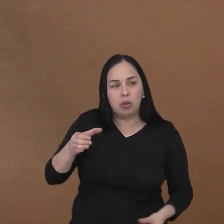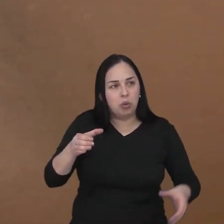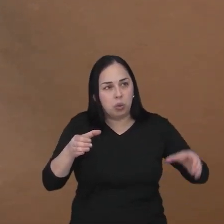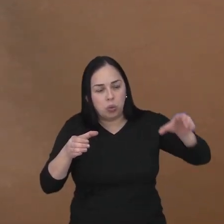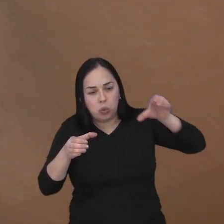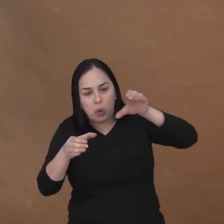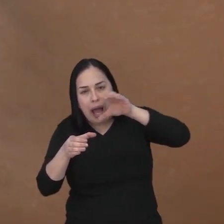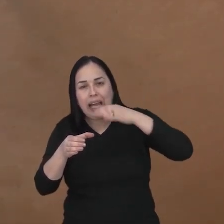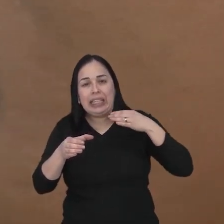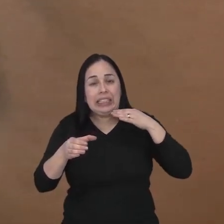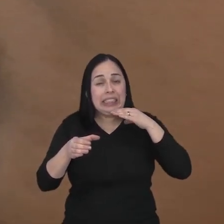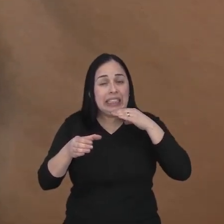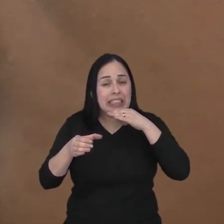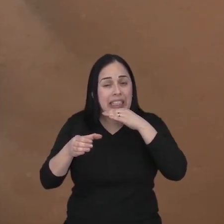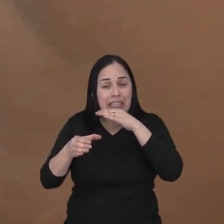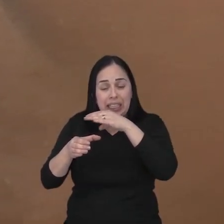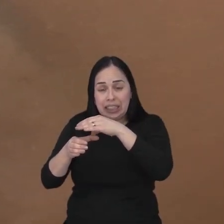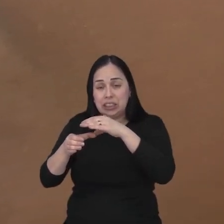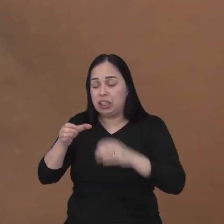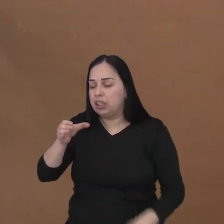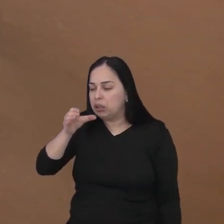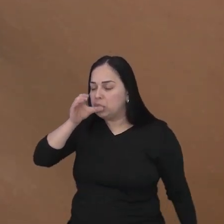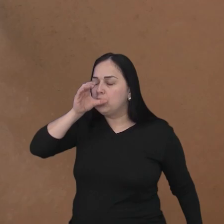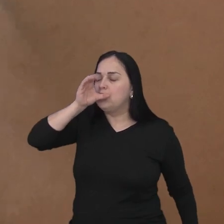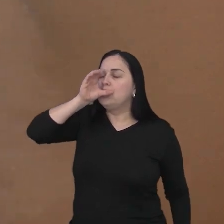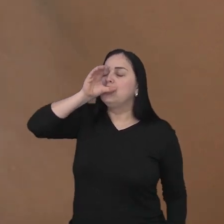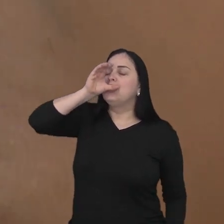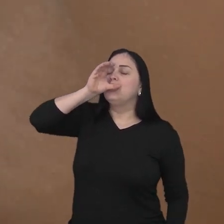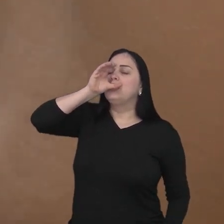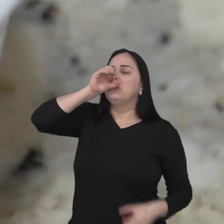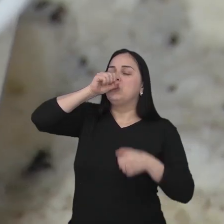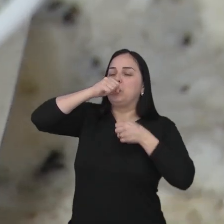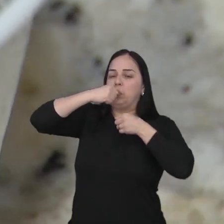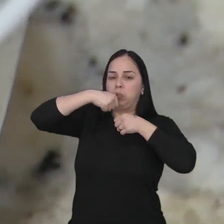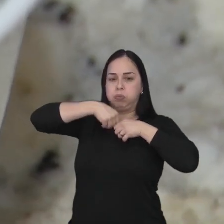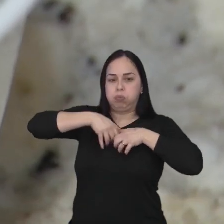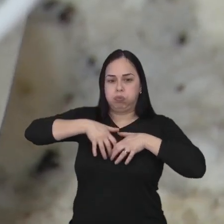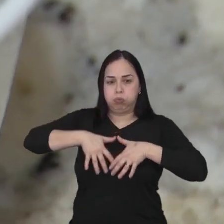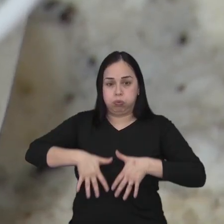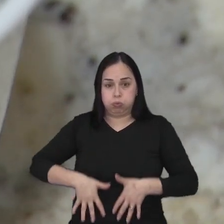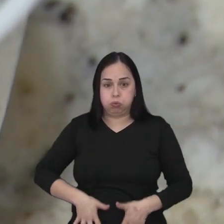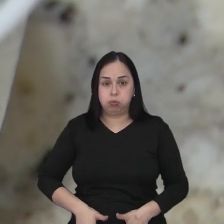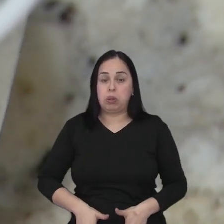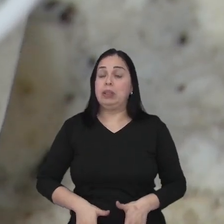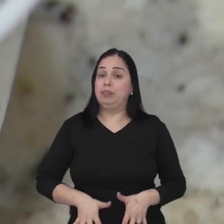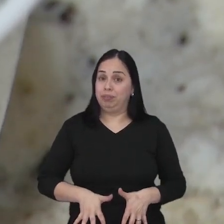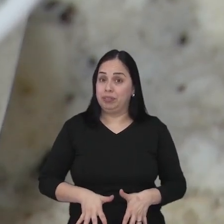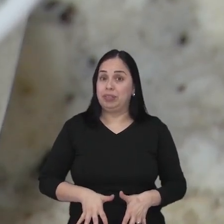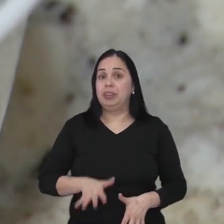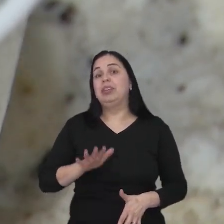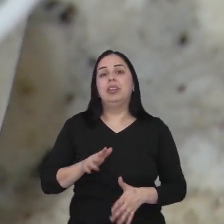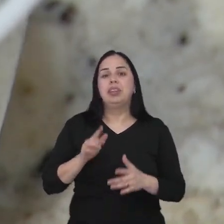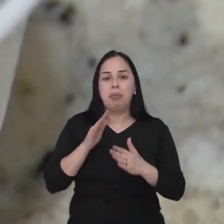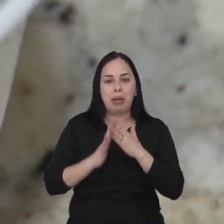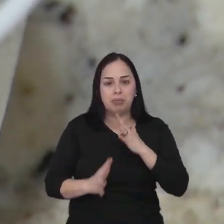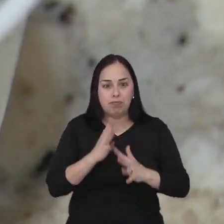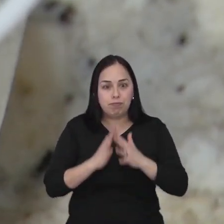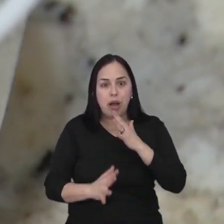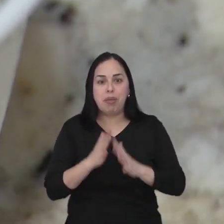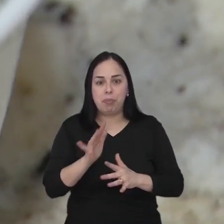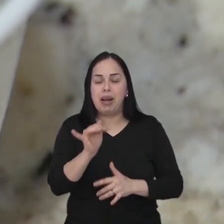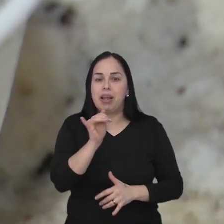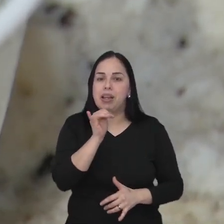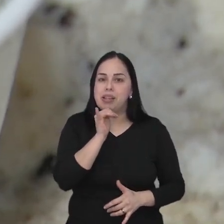pelo calor, o bisfenol A é absorvido pelo corpo ao bebermos o líquido. No organismo, a substância se torna um